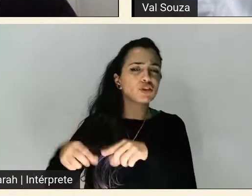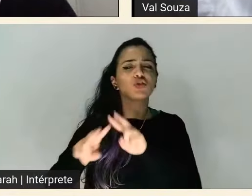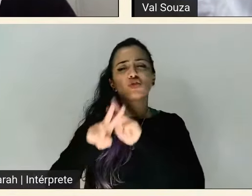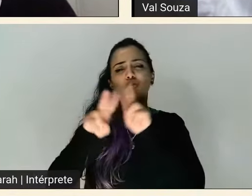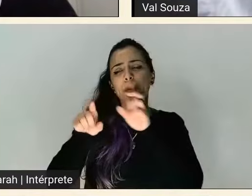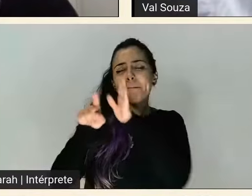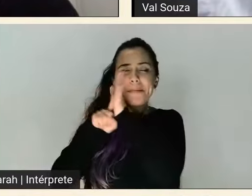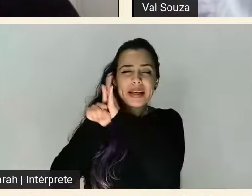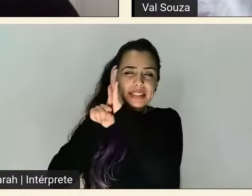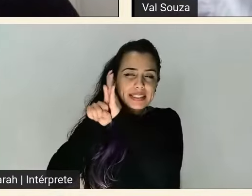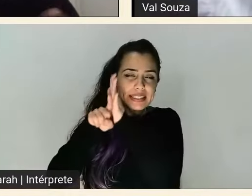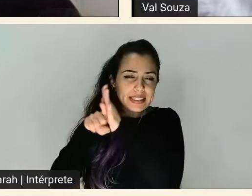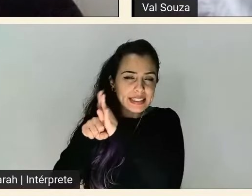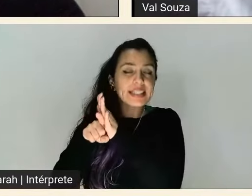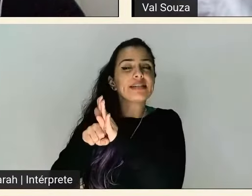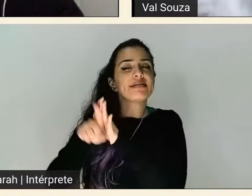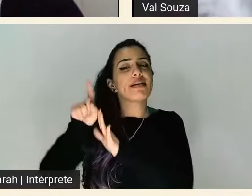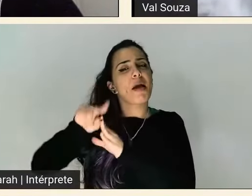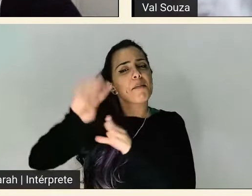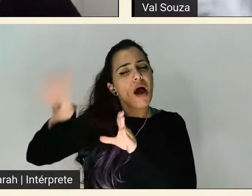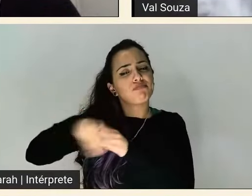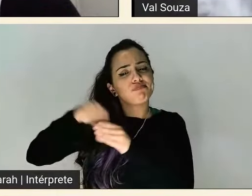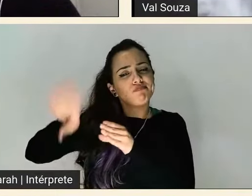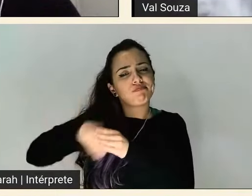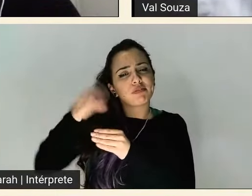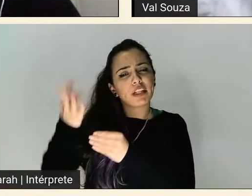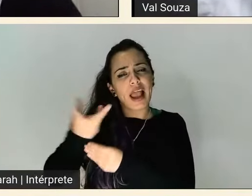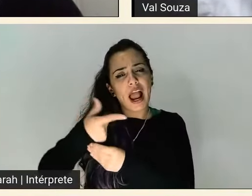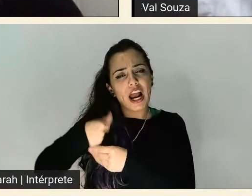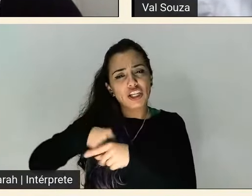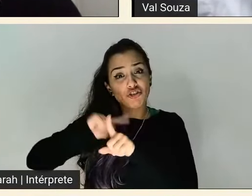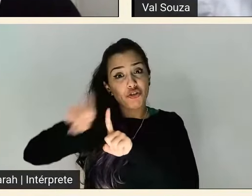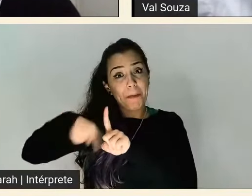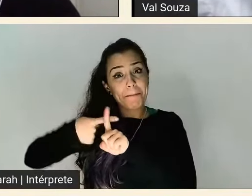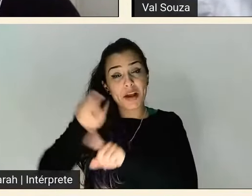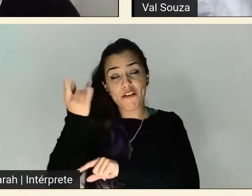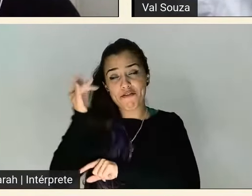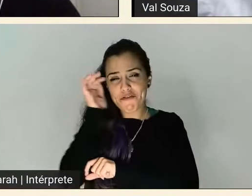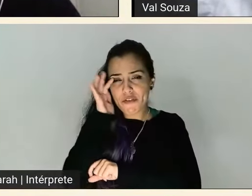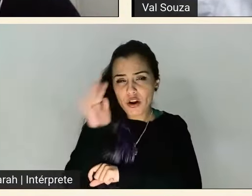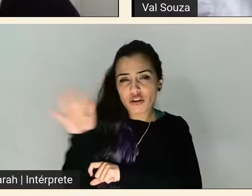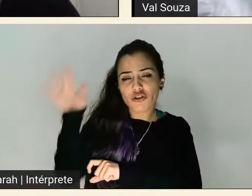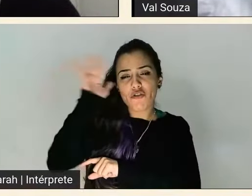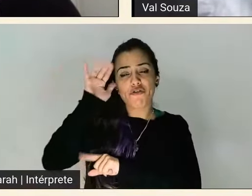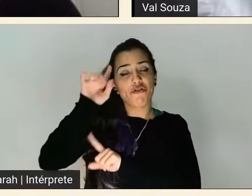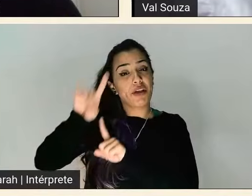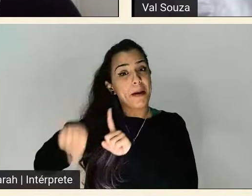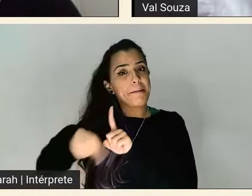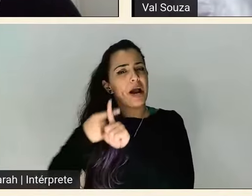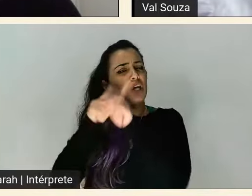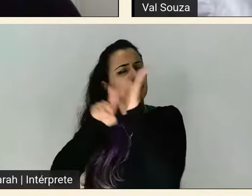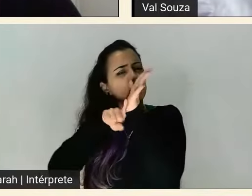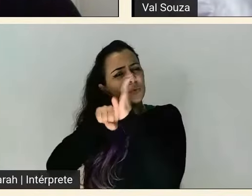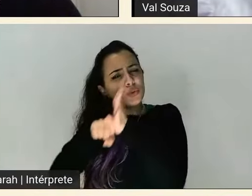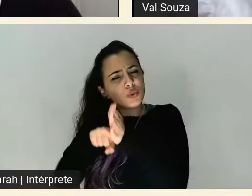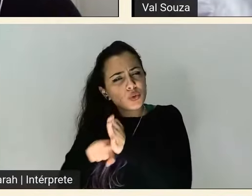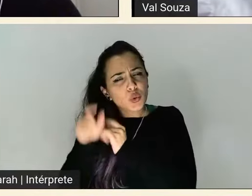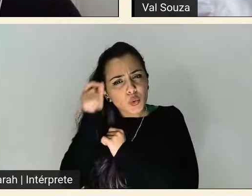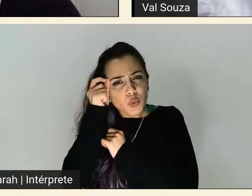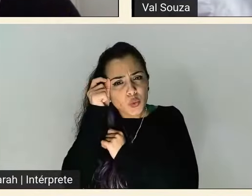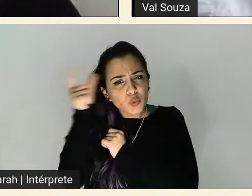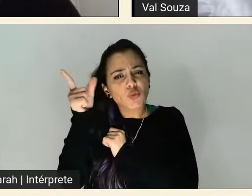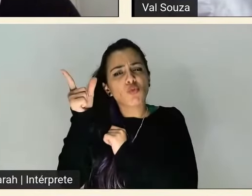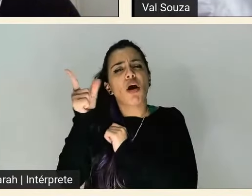que nutre a arte também com a filosofia, com os estudos culturais, com